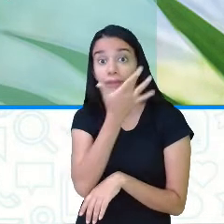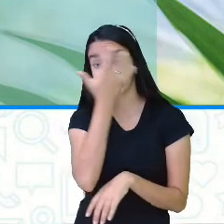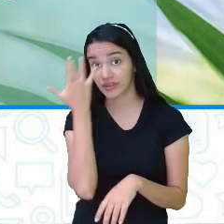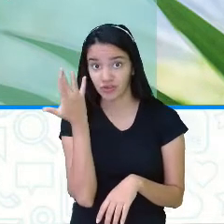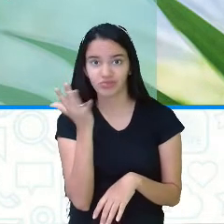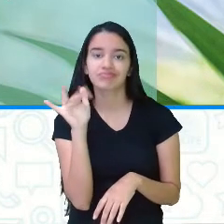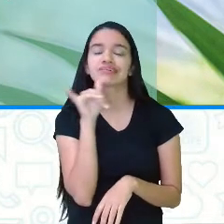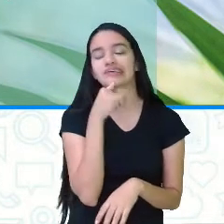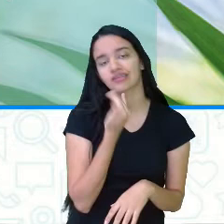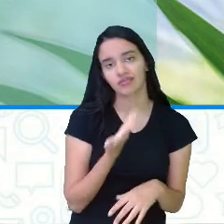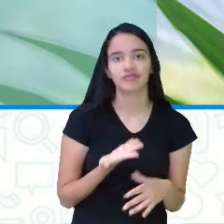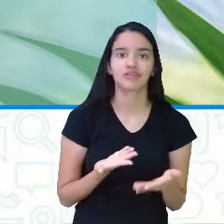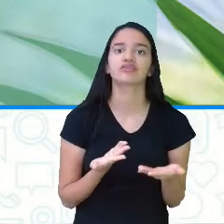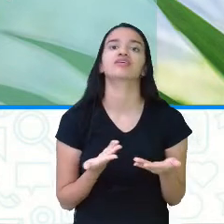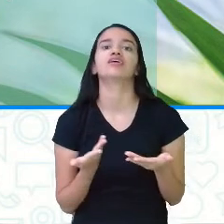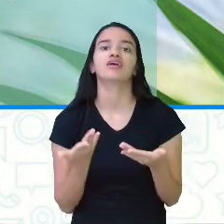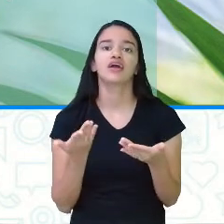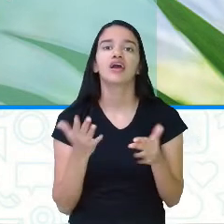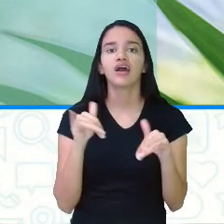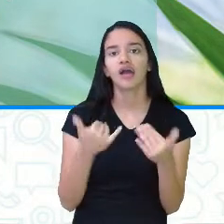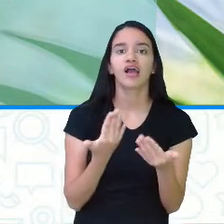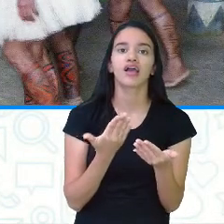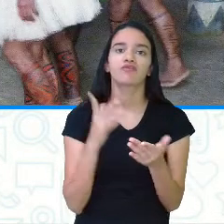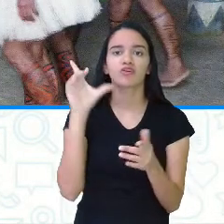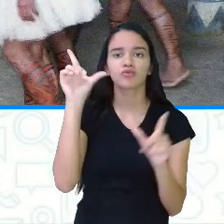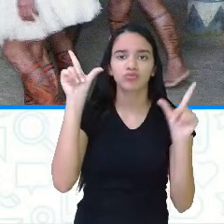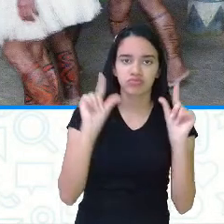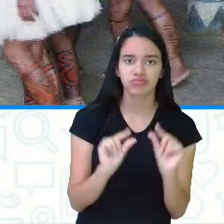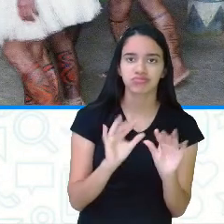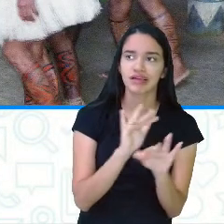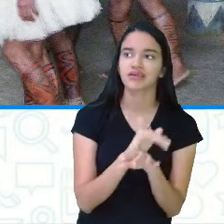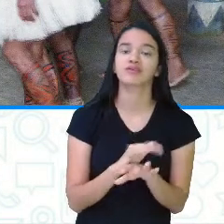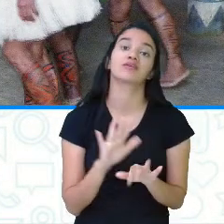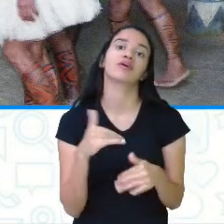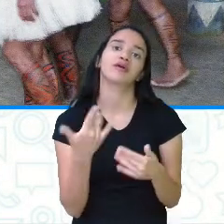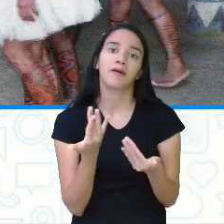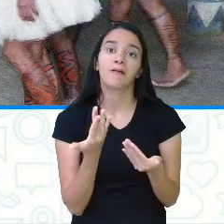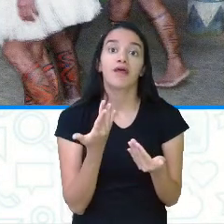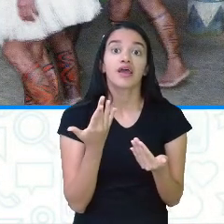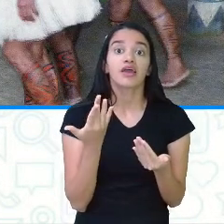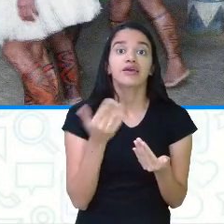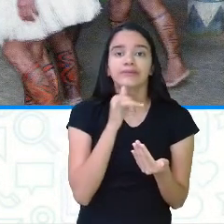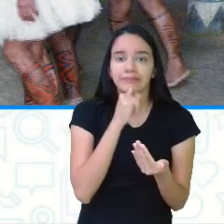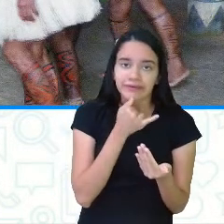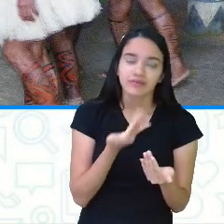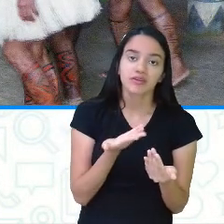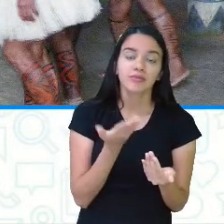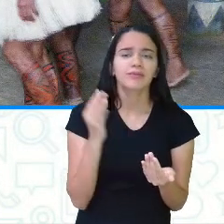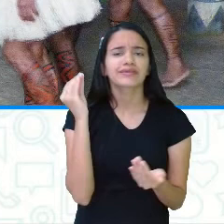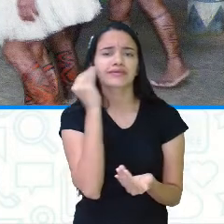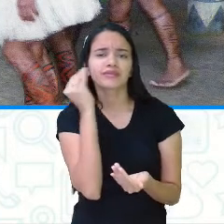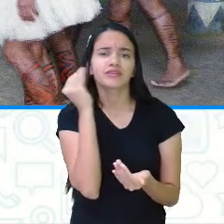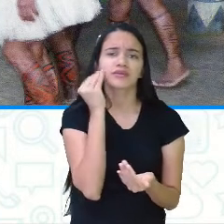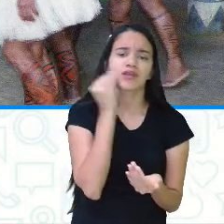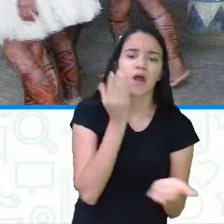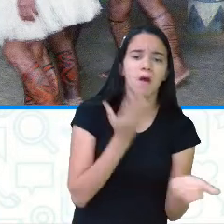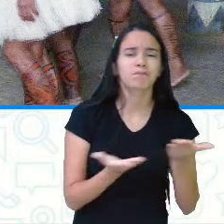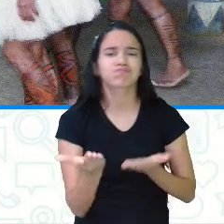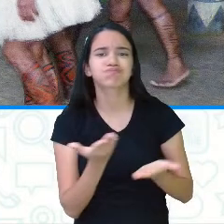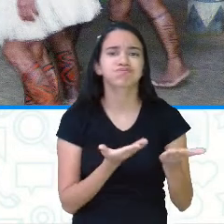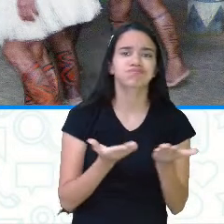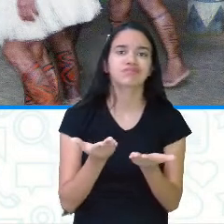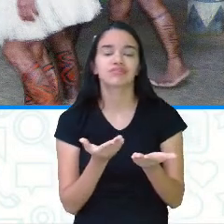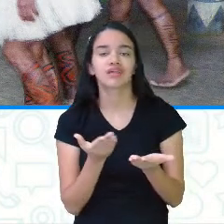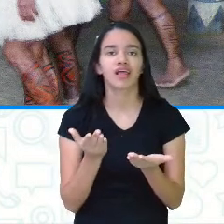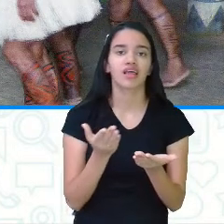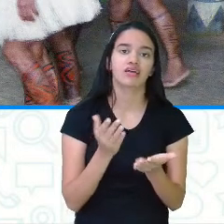pessoas. Infelizmente, eles foram sendo diminuídos drasticamente. E para que a gente tentasse reparar um